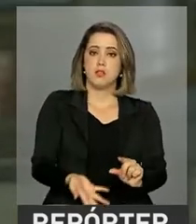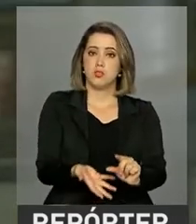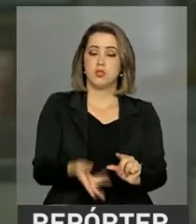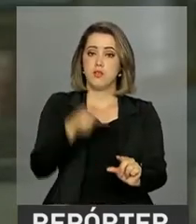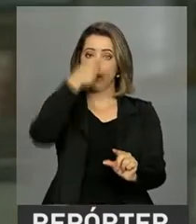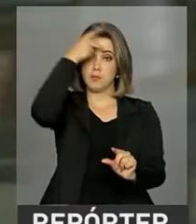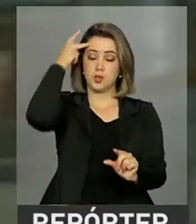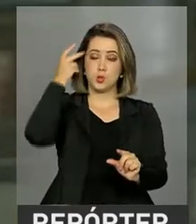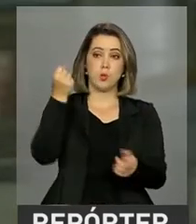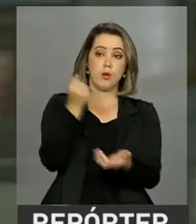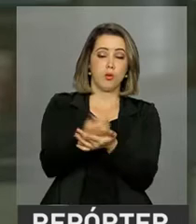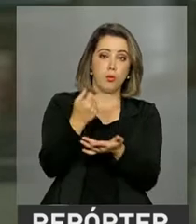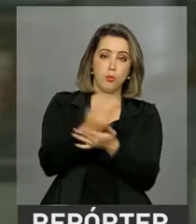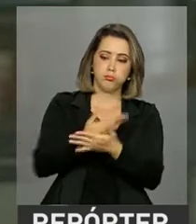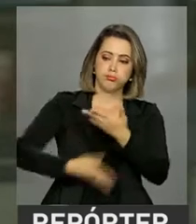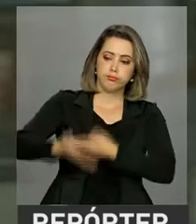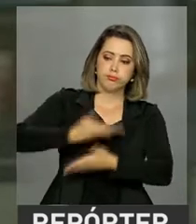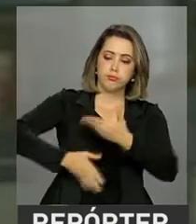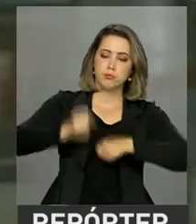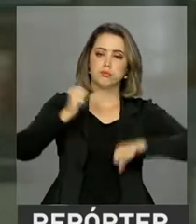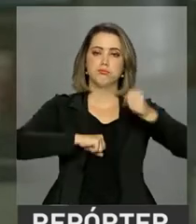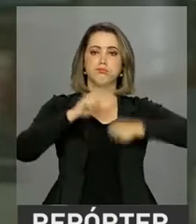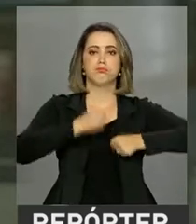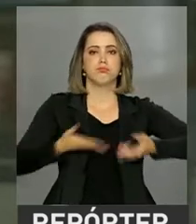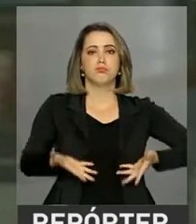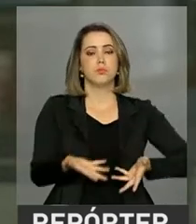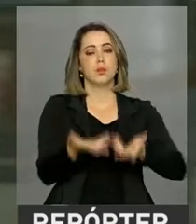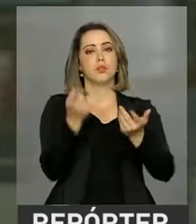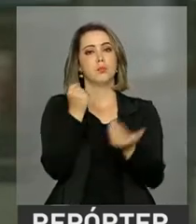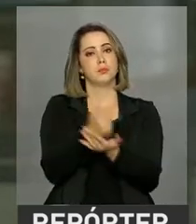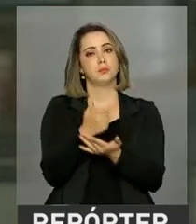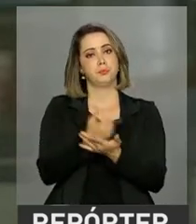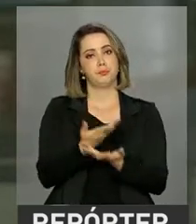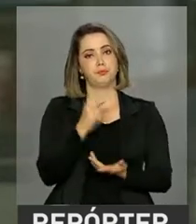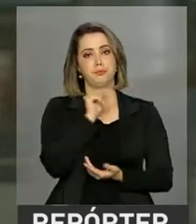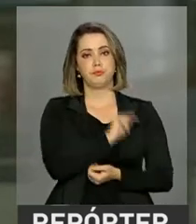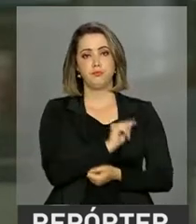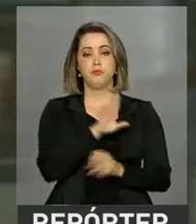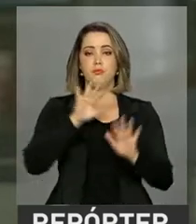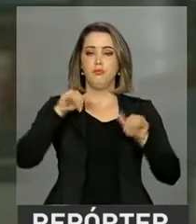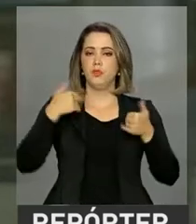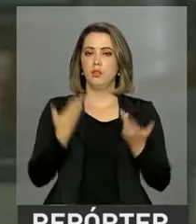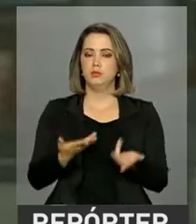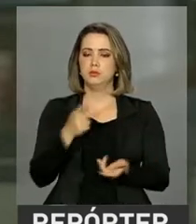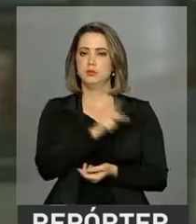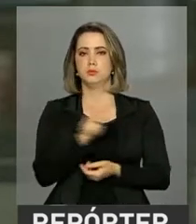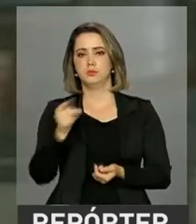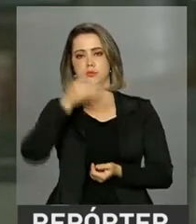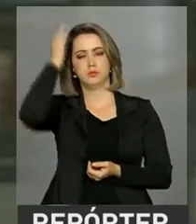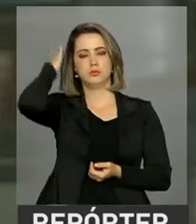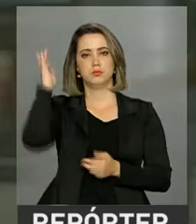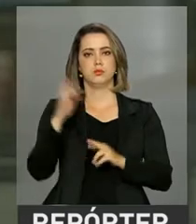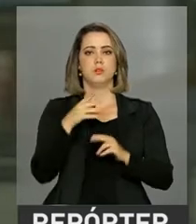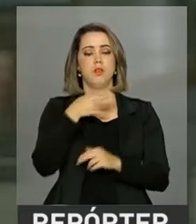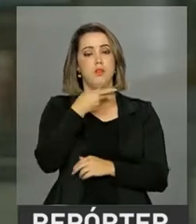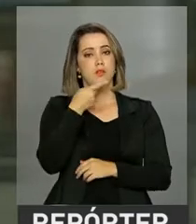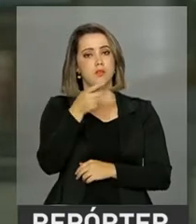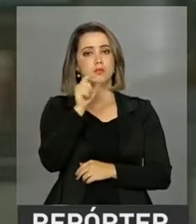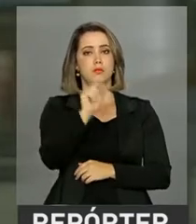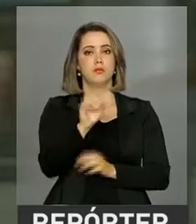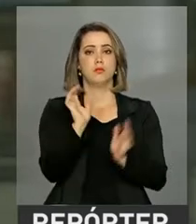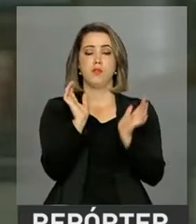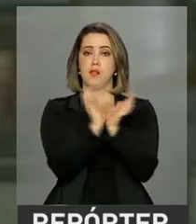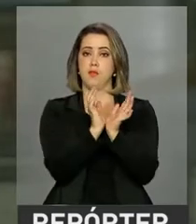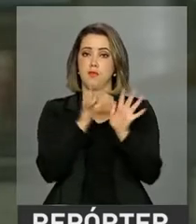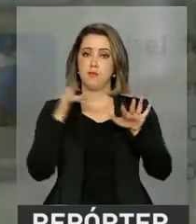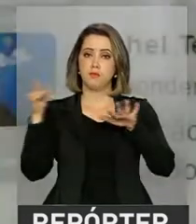uma dinamização da produção e também do consumo foi nesse sentido que o presidente michel temer se manifestou nas